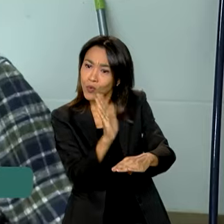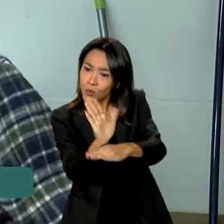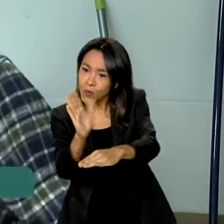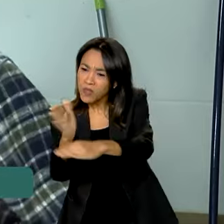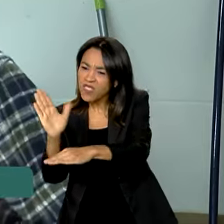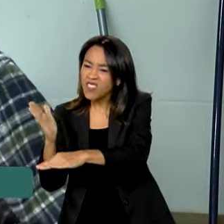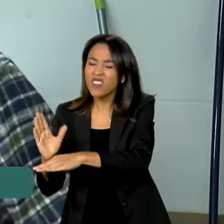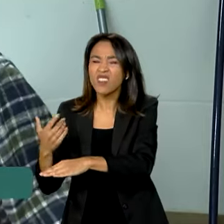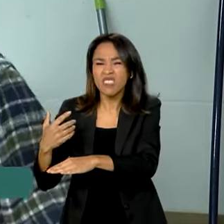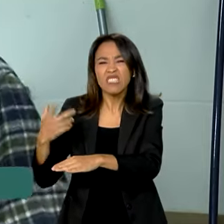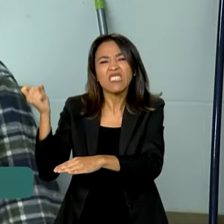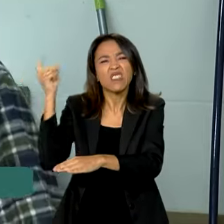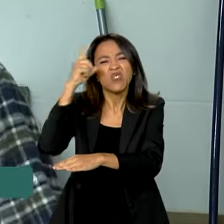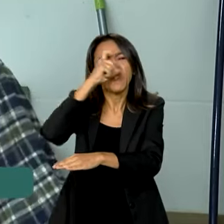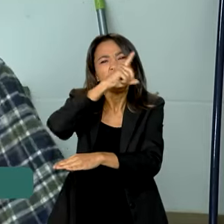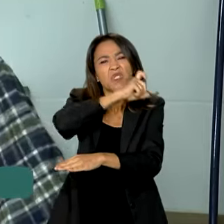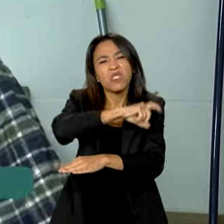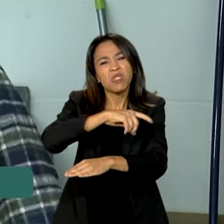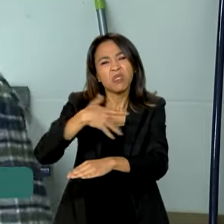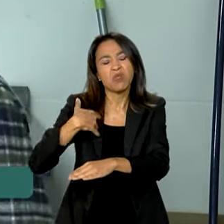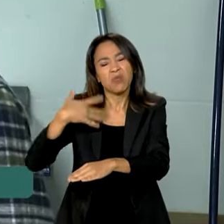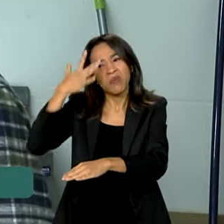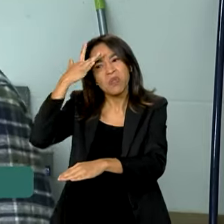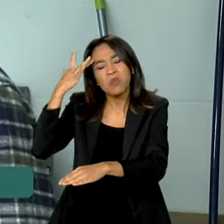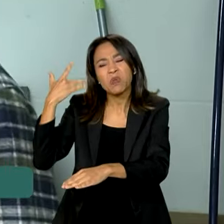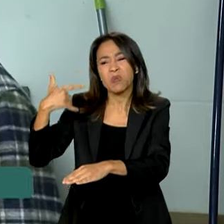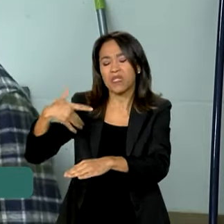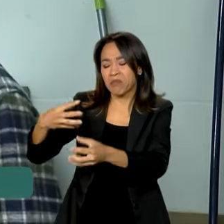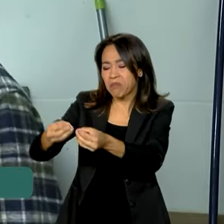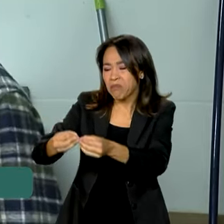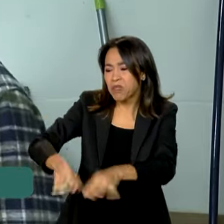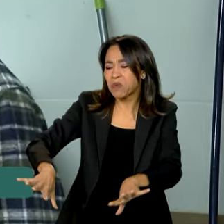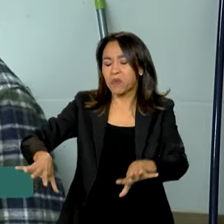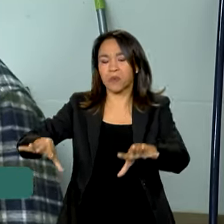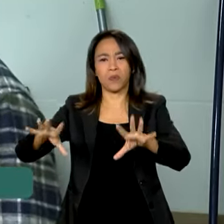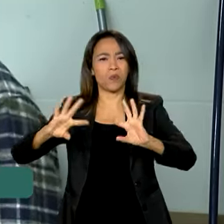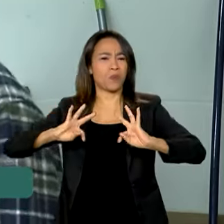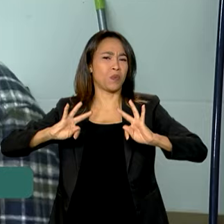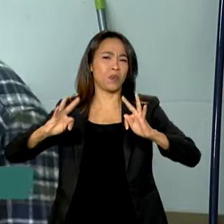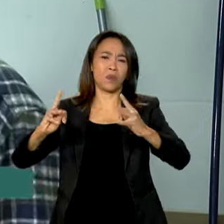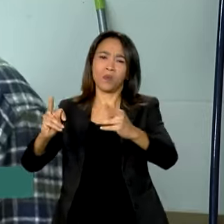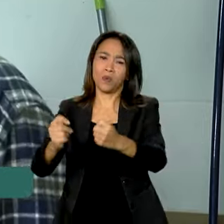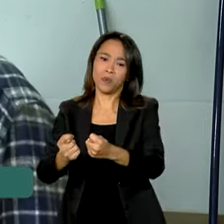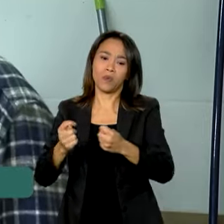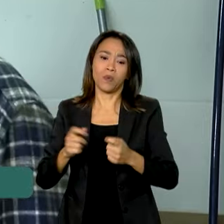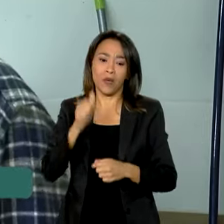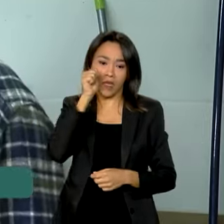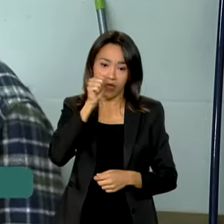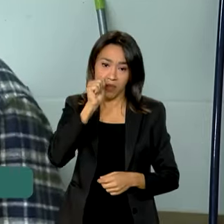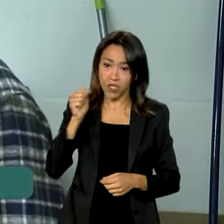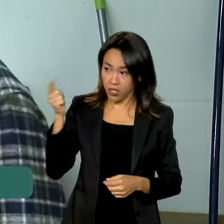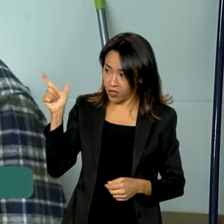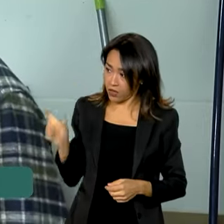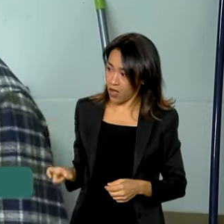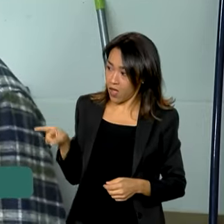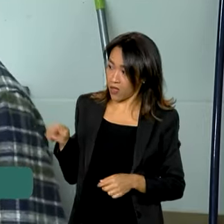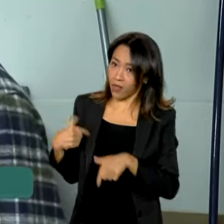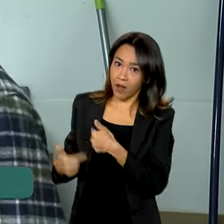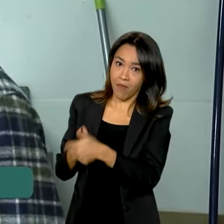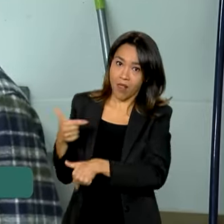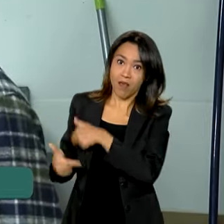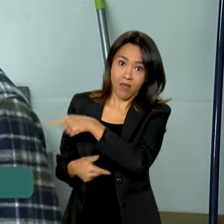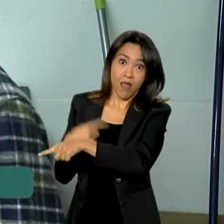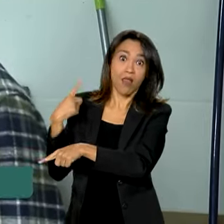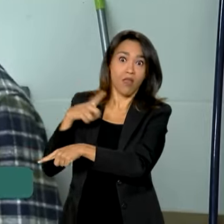nossas feridas, que não está sendo fácil, não só para as pessoas que perderam tudo, né? A Monique é uma das pessoas que está aqui trabalhando na cozinha, que já